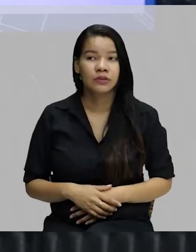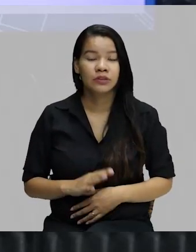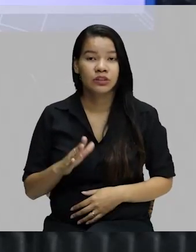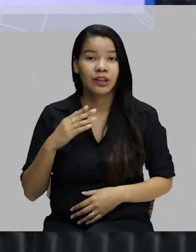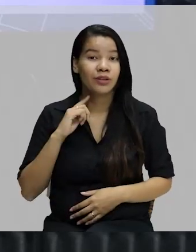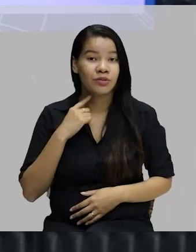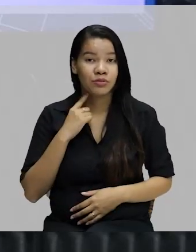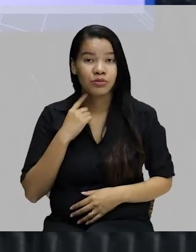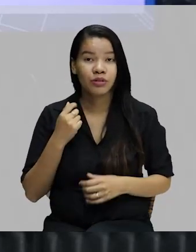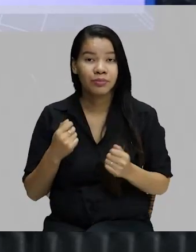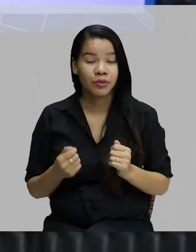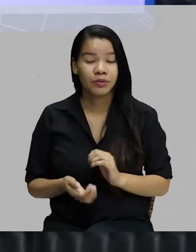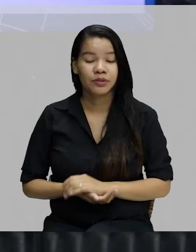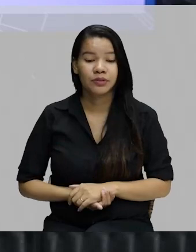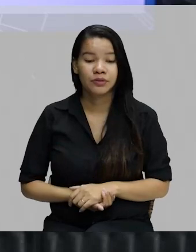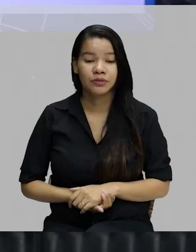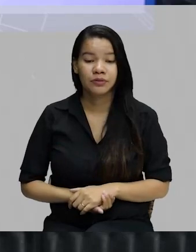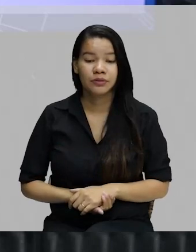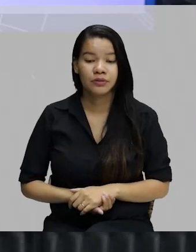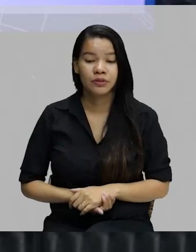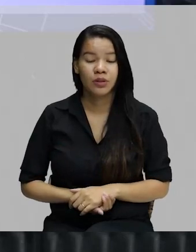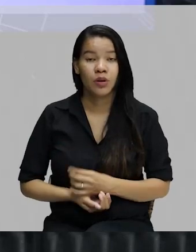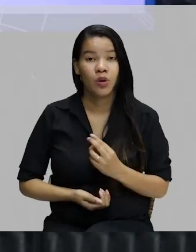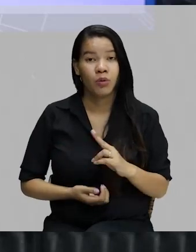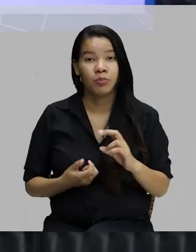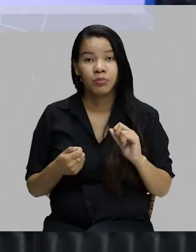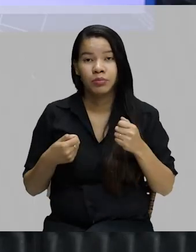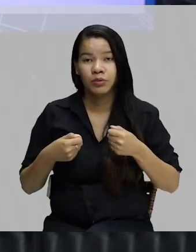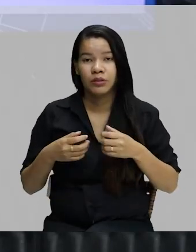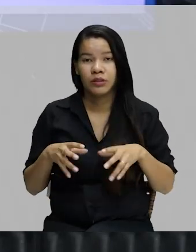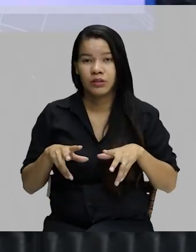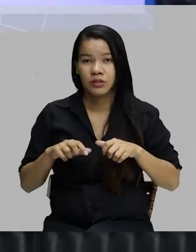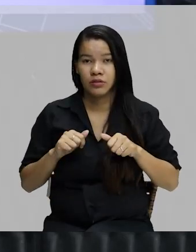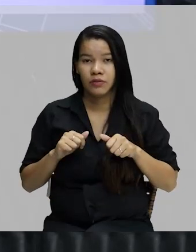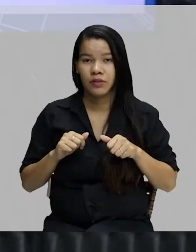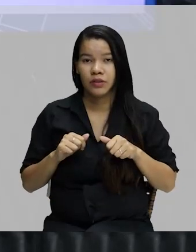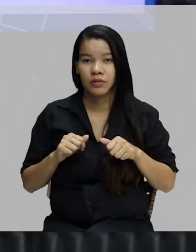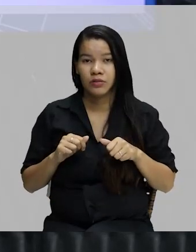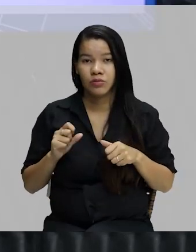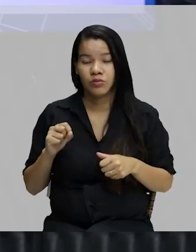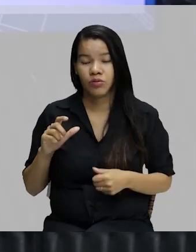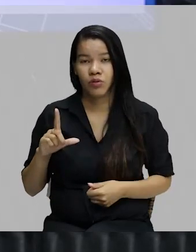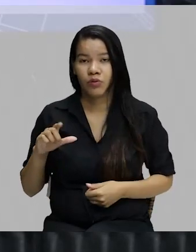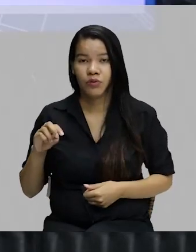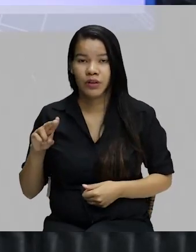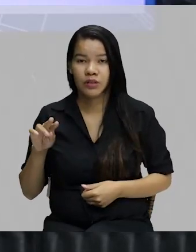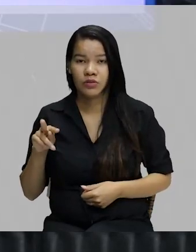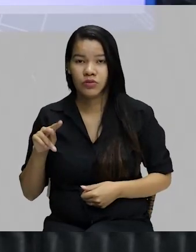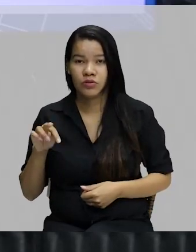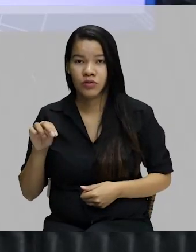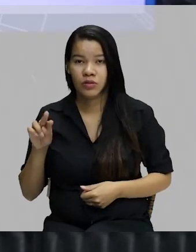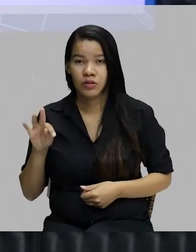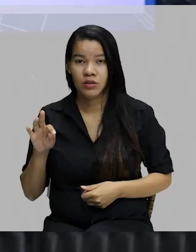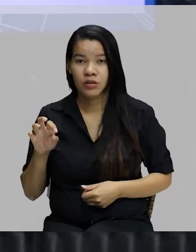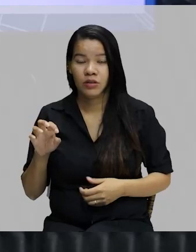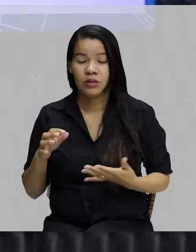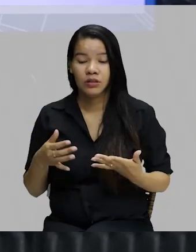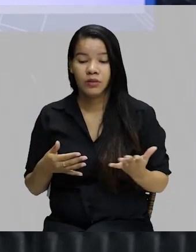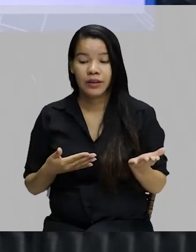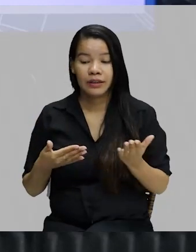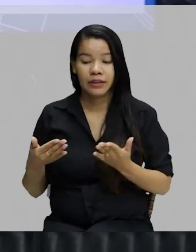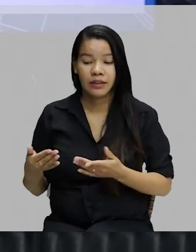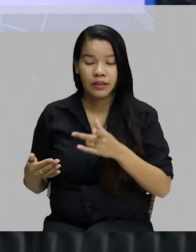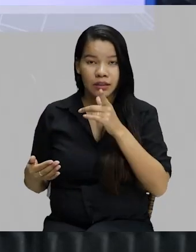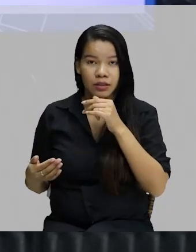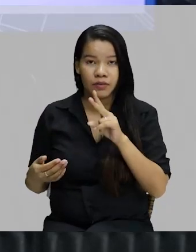O césio-137 ele pode ser dissolvido, né, em um certo solvente. Então, aquele líquido ele vai apresentar uma